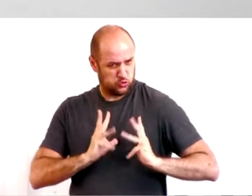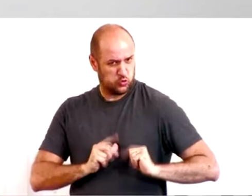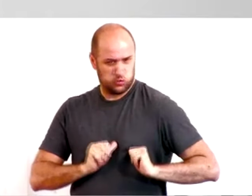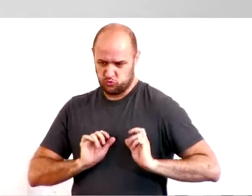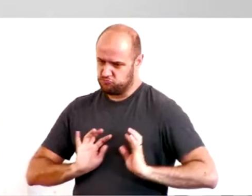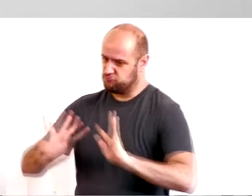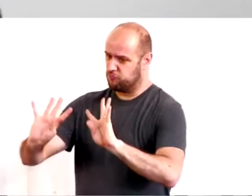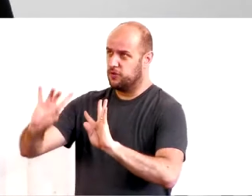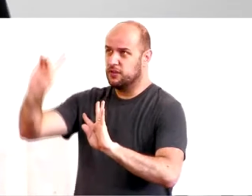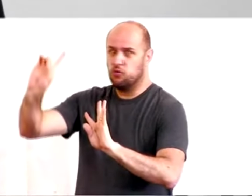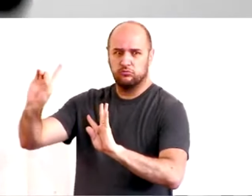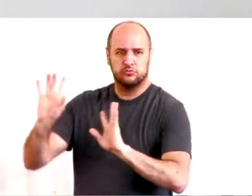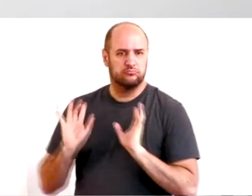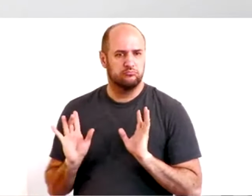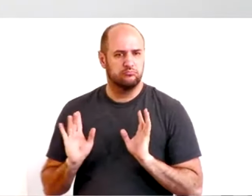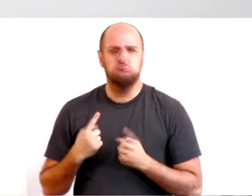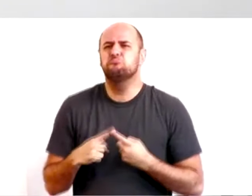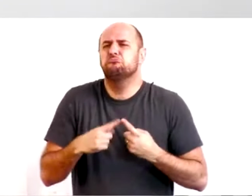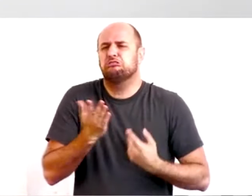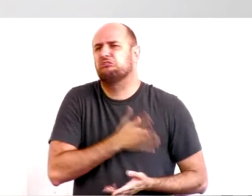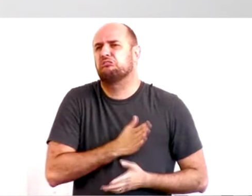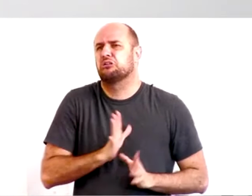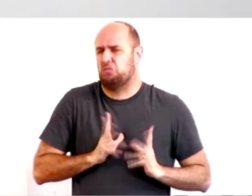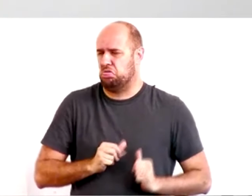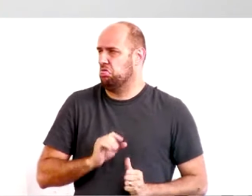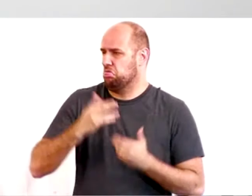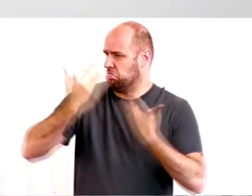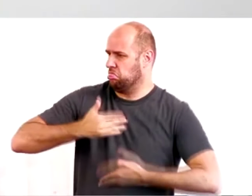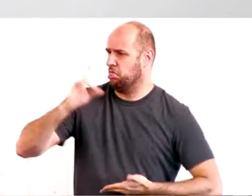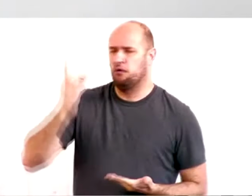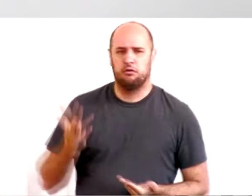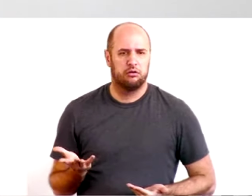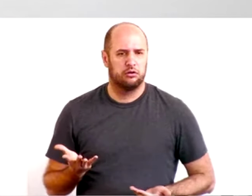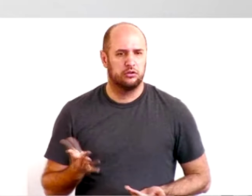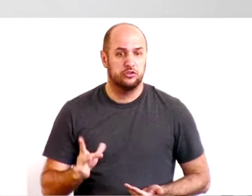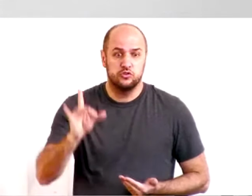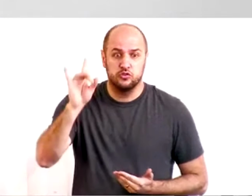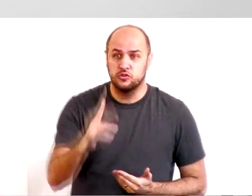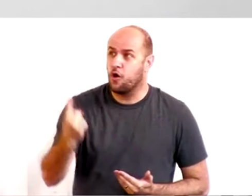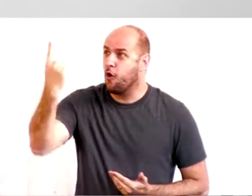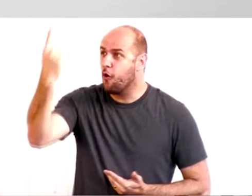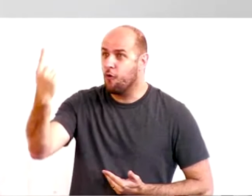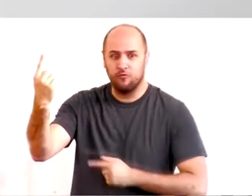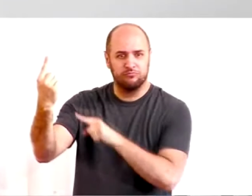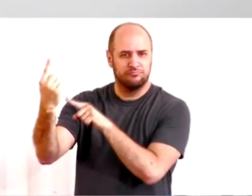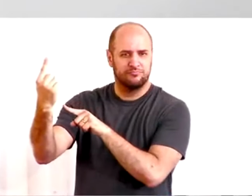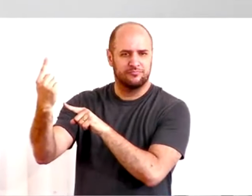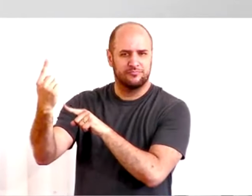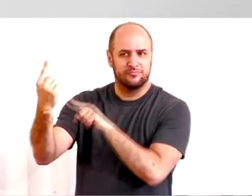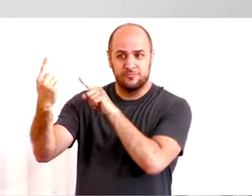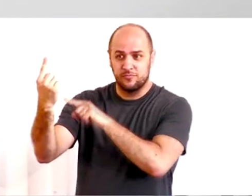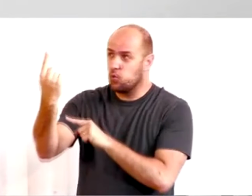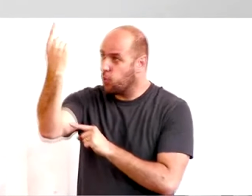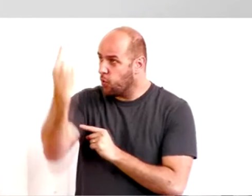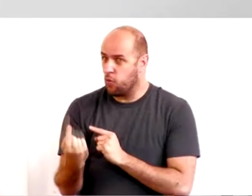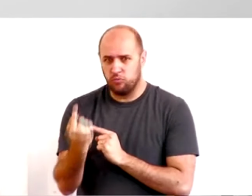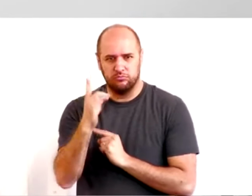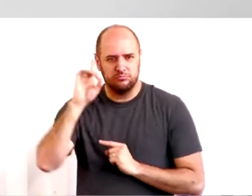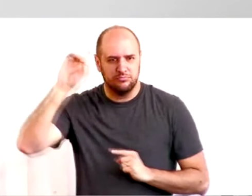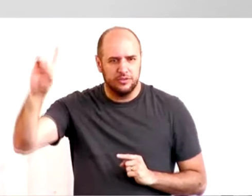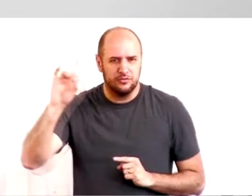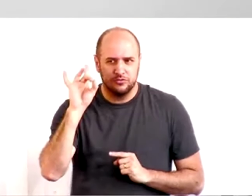que devemos ter um coração inteiro diante de Deus? Porque só existe um Deus. Ele é um Deus único, diz o